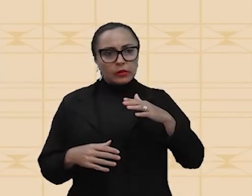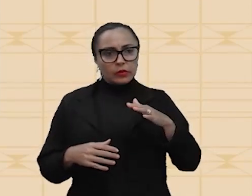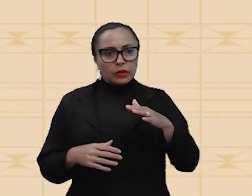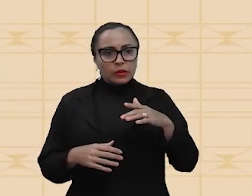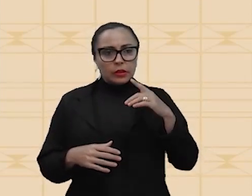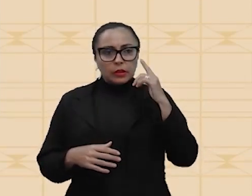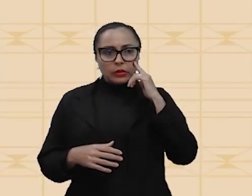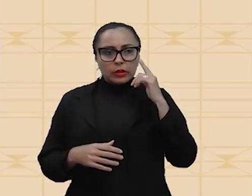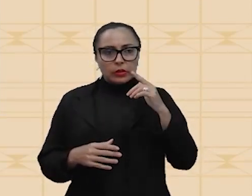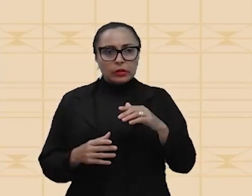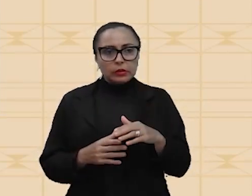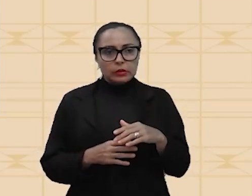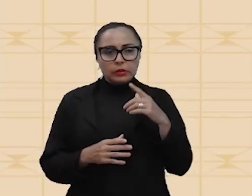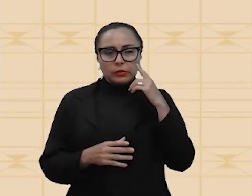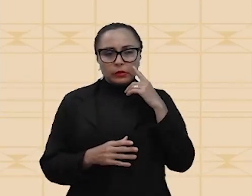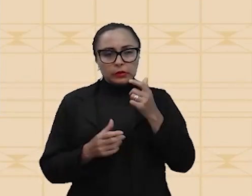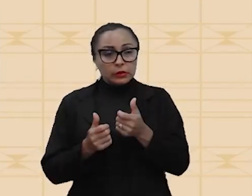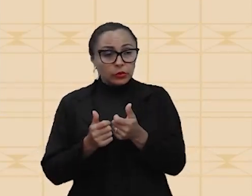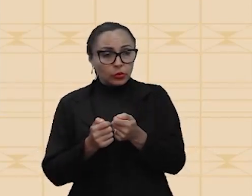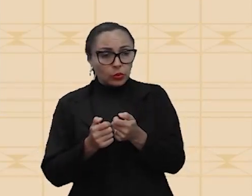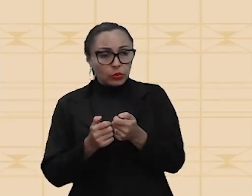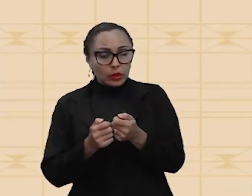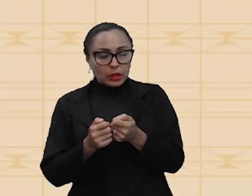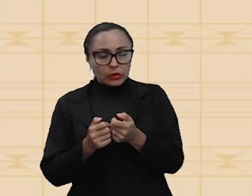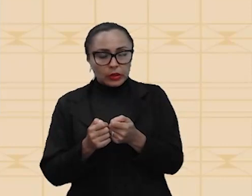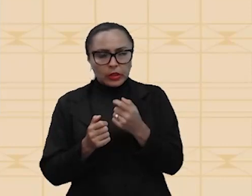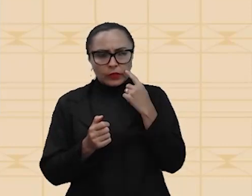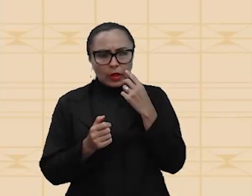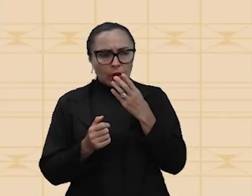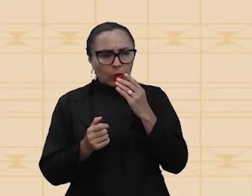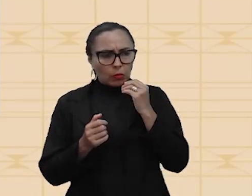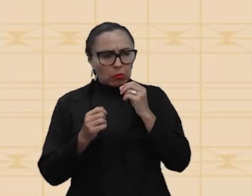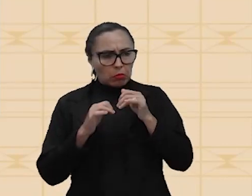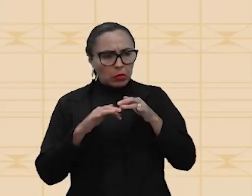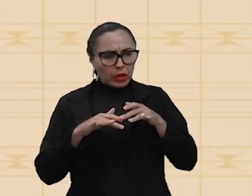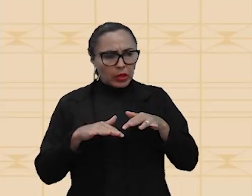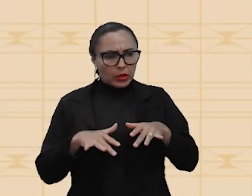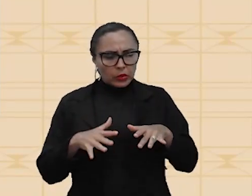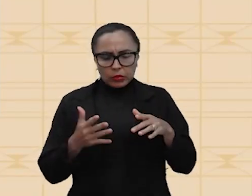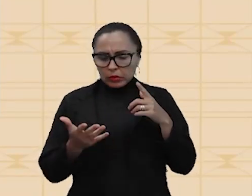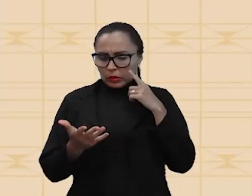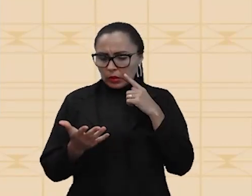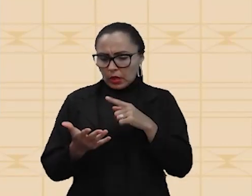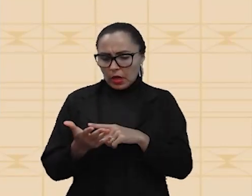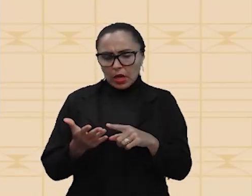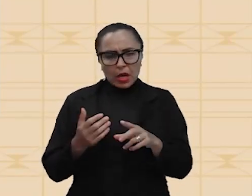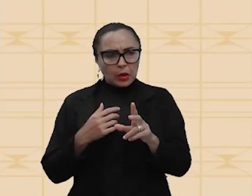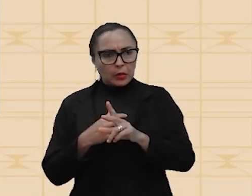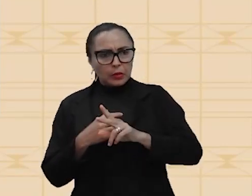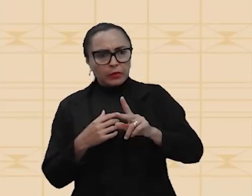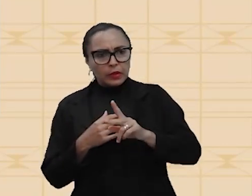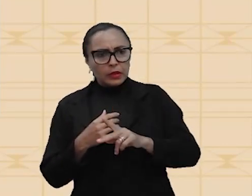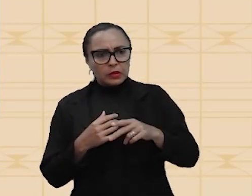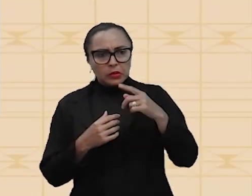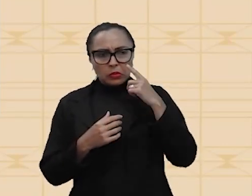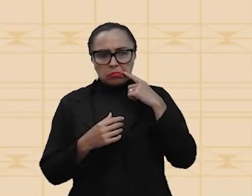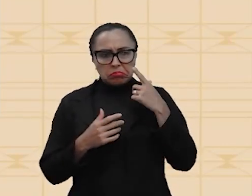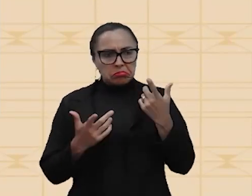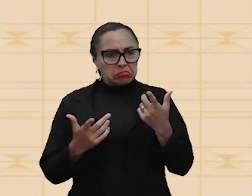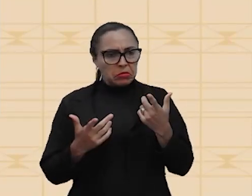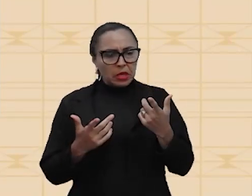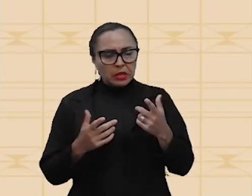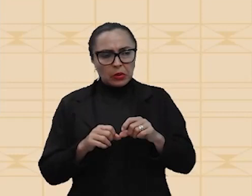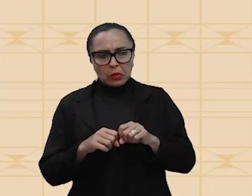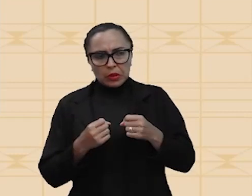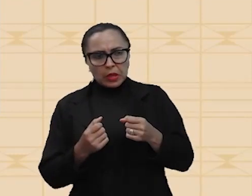um controle remoto, que fica aquele líquidozinho? Pois é. Aí você diz, Paulo, meu controle não está funcionando mais. Mequetrefe,